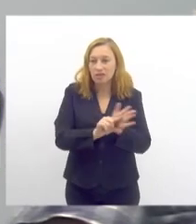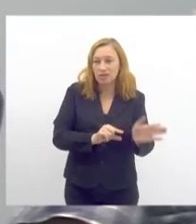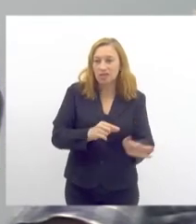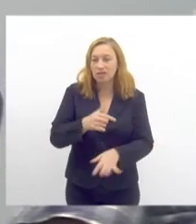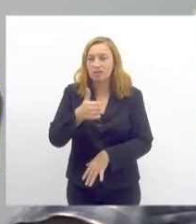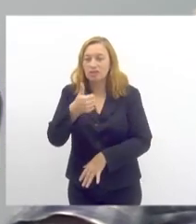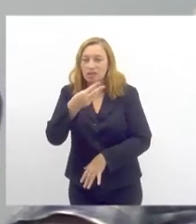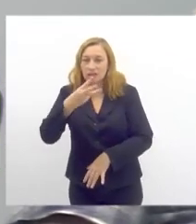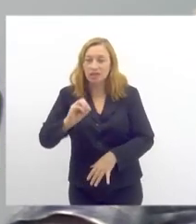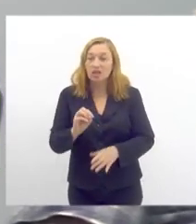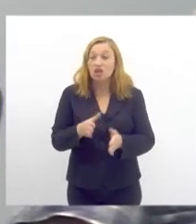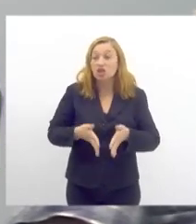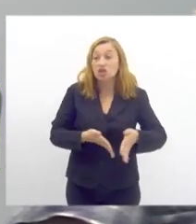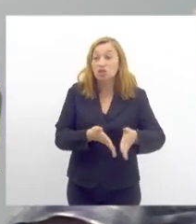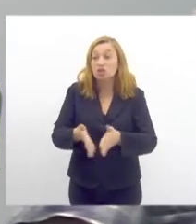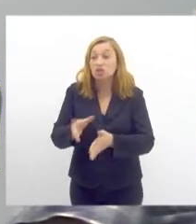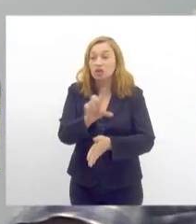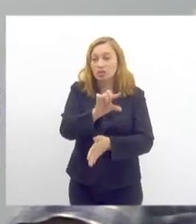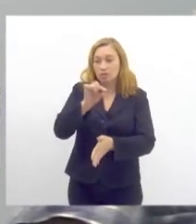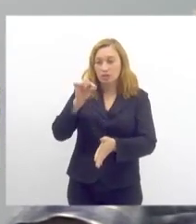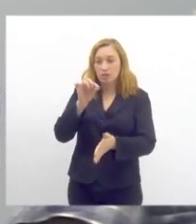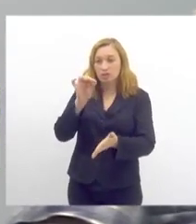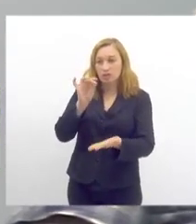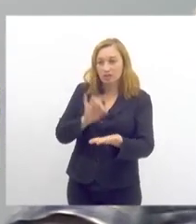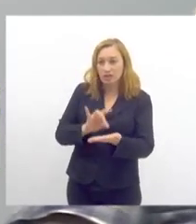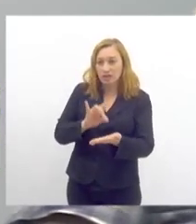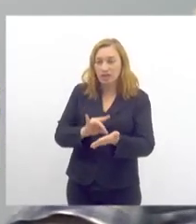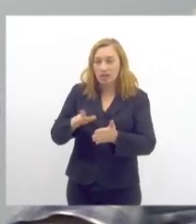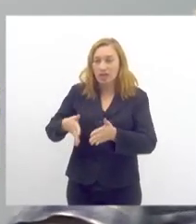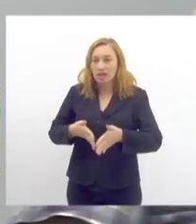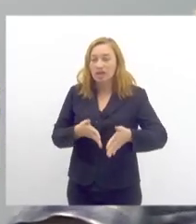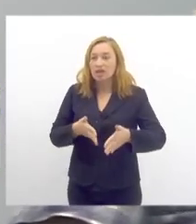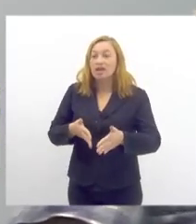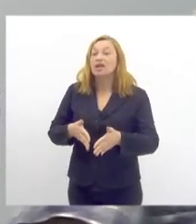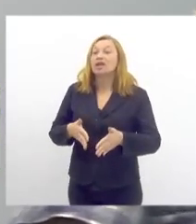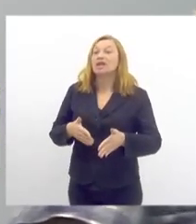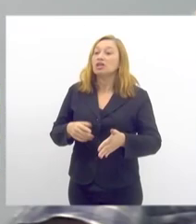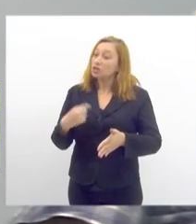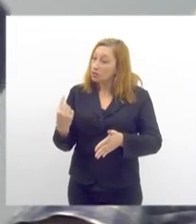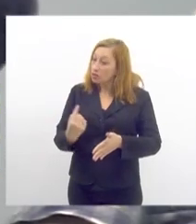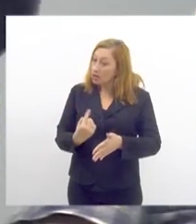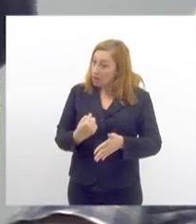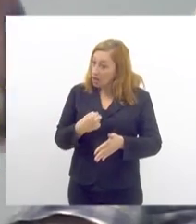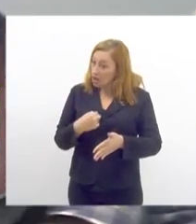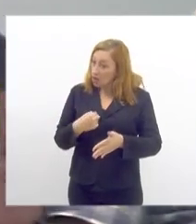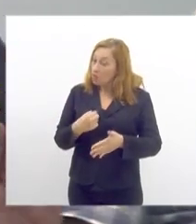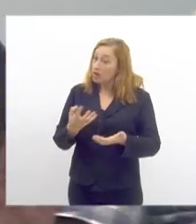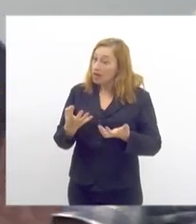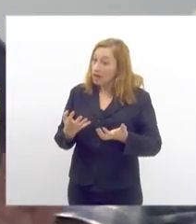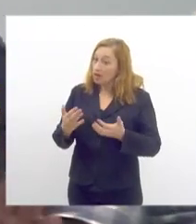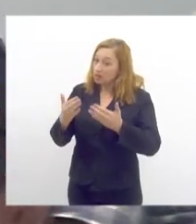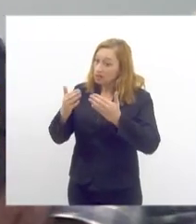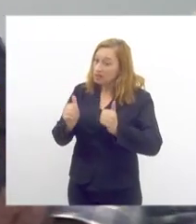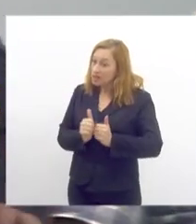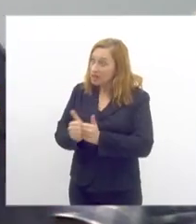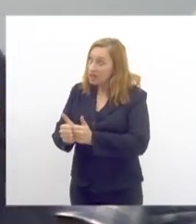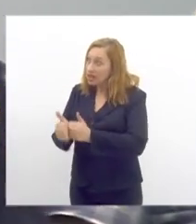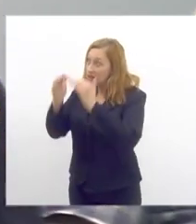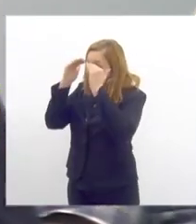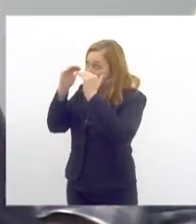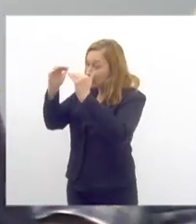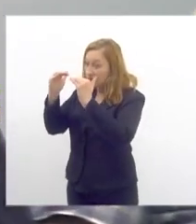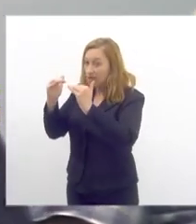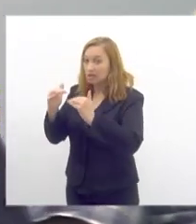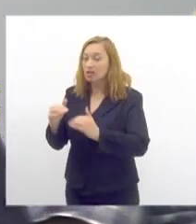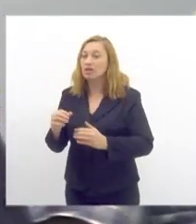da verdade, me propus a seguir o teu juízo. Nós estamos aqui pela verdade. Se eu tiver alguma coisa que eu falei aqui não for verdade, nós estamos